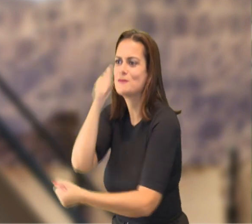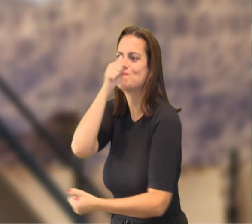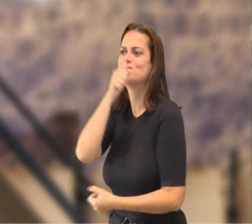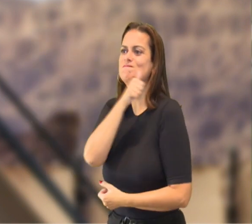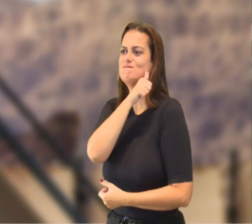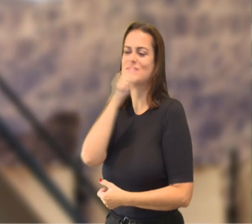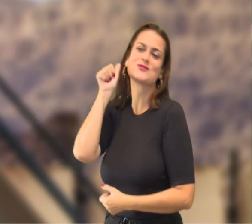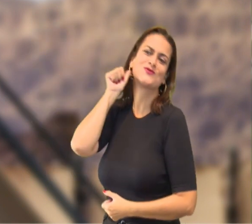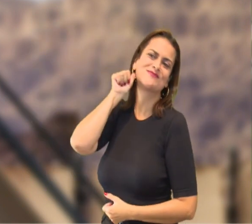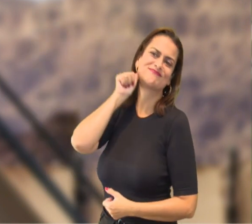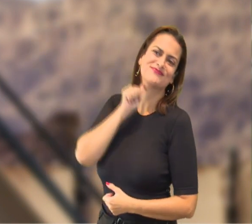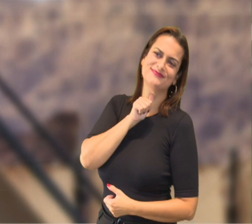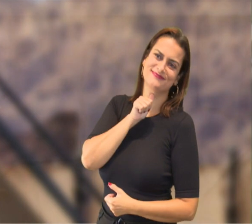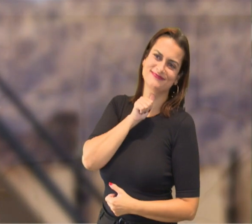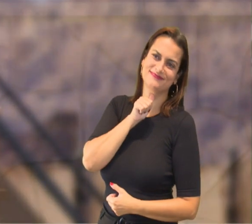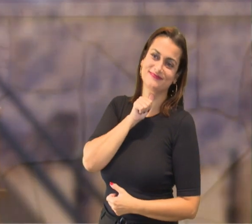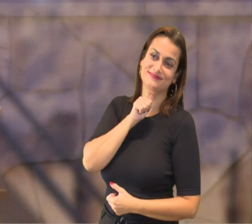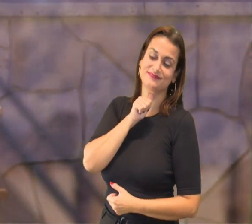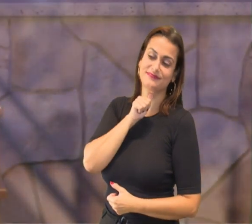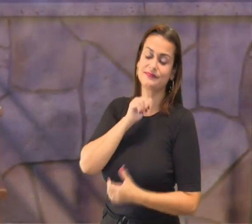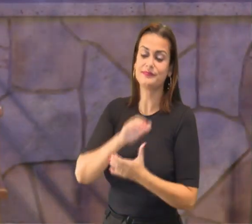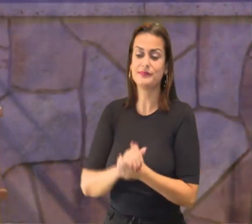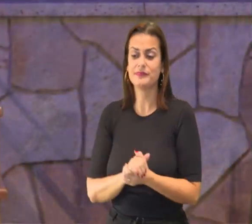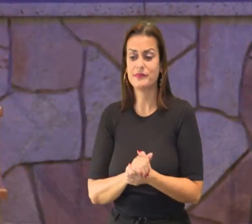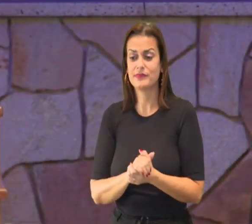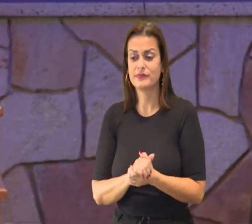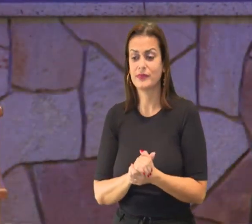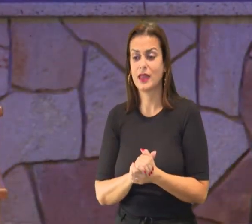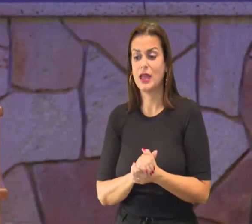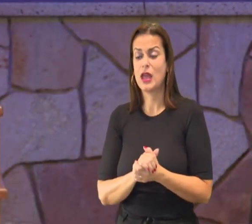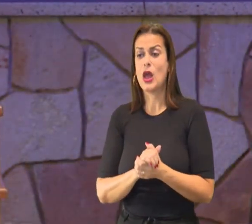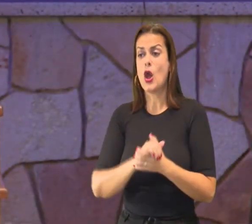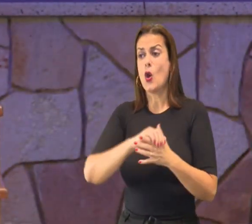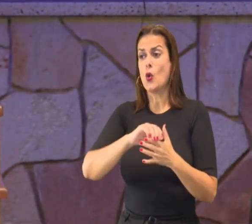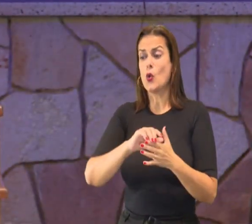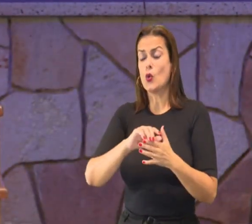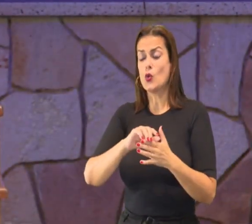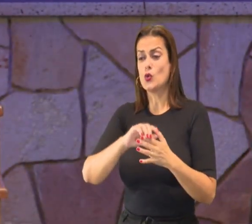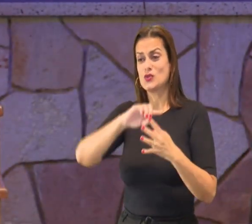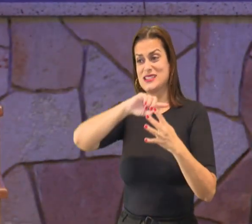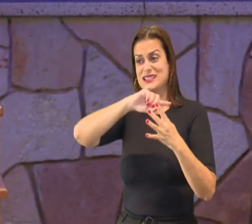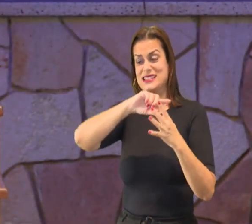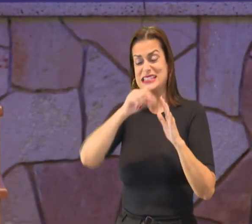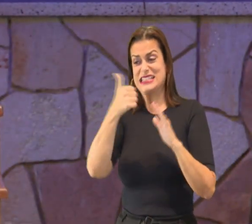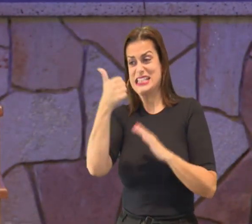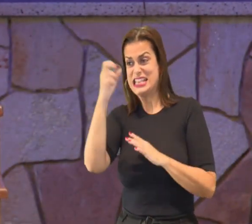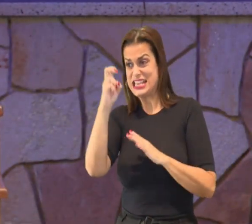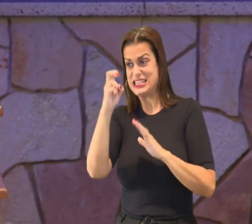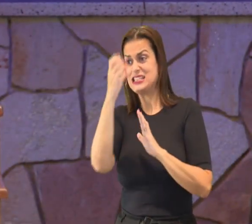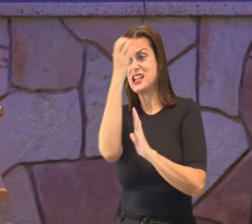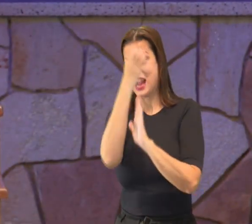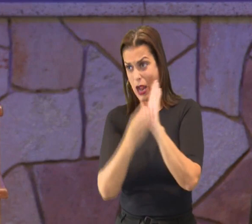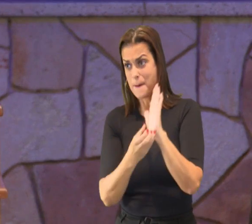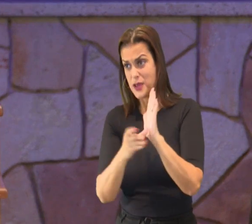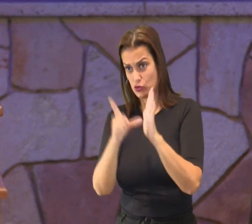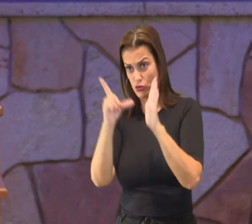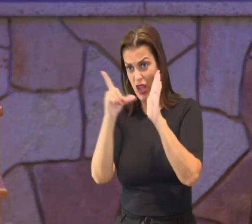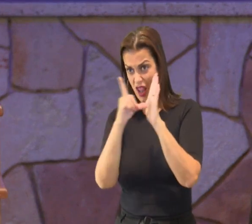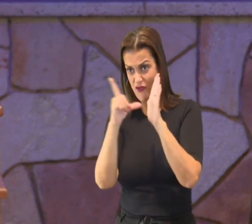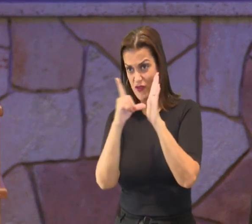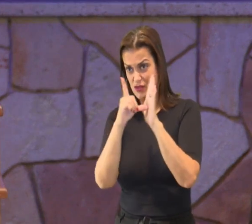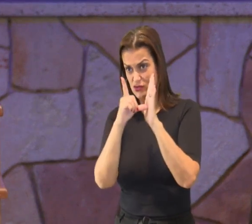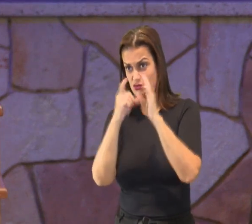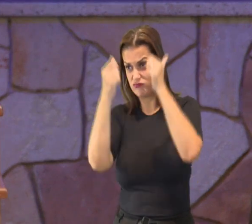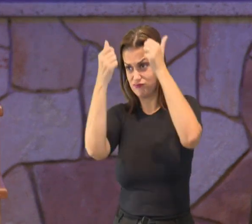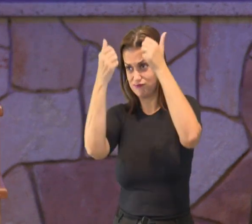sua expiação. Os primeiros 15 capítulos deste livro,